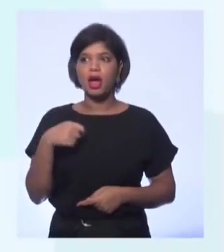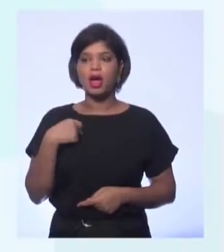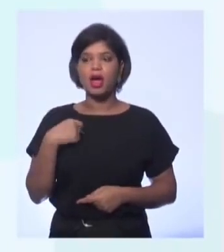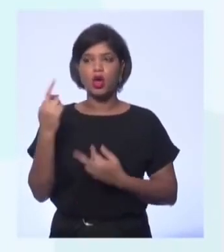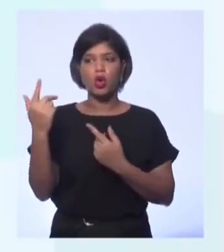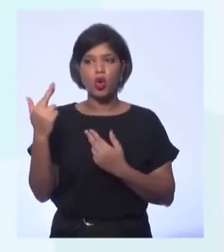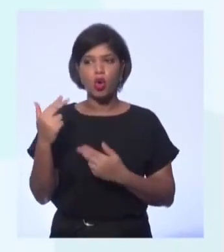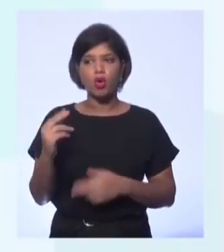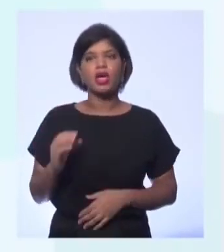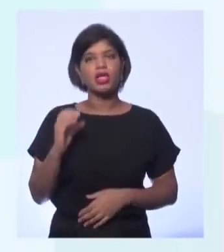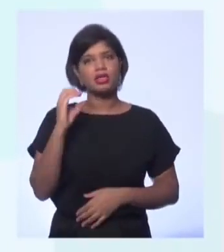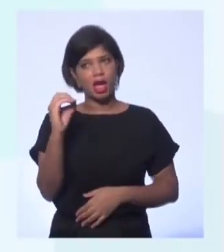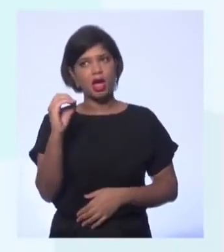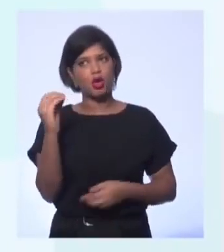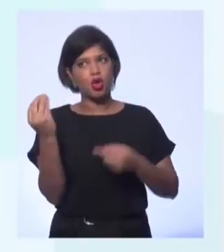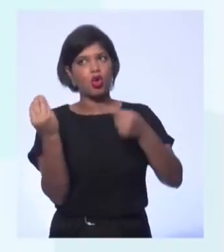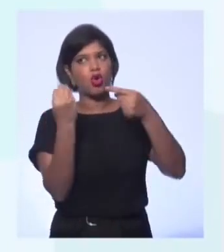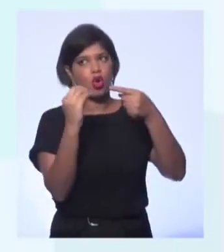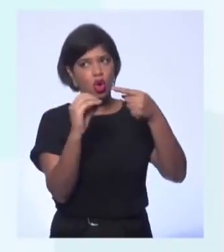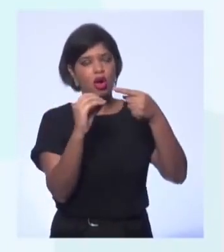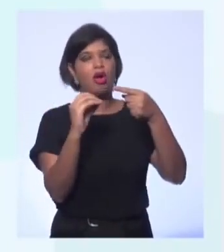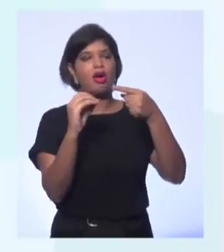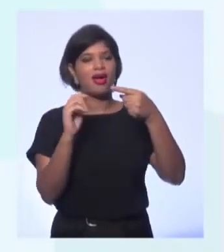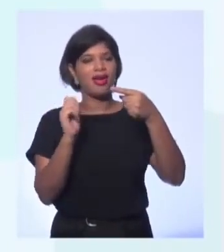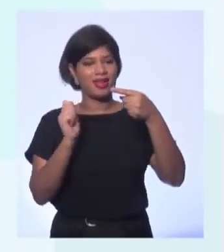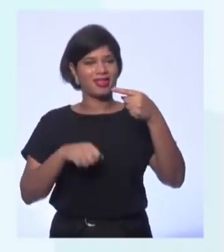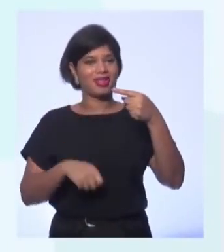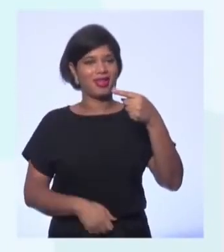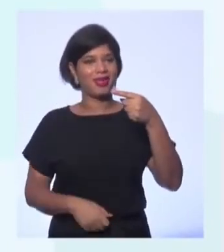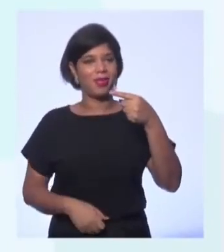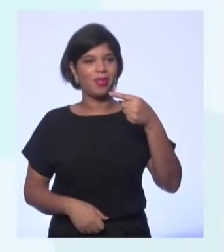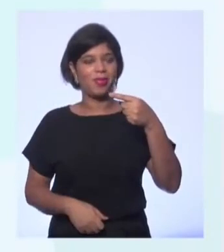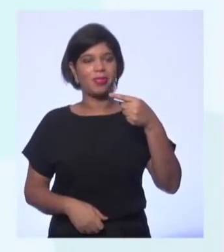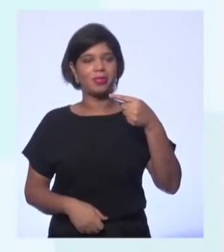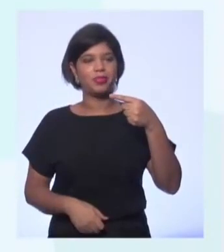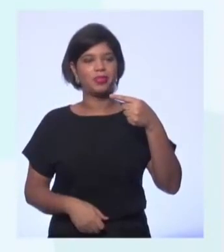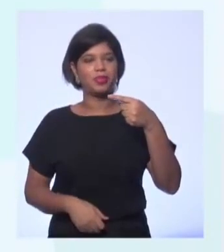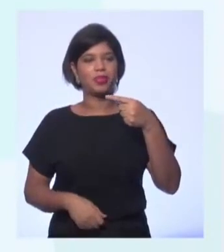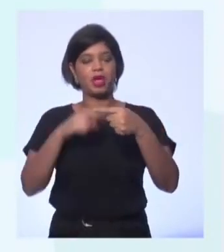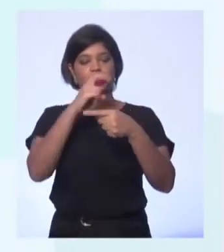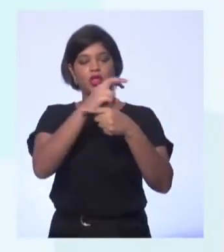igualar colocando um zero no número de baixo. Ó. Então, embaixo vai ficar